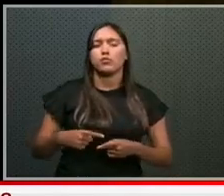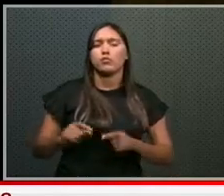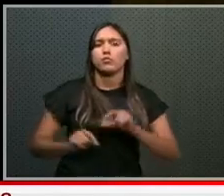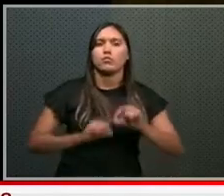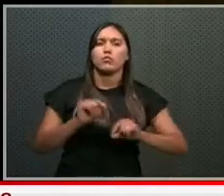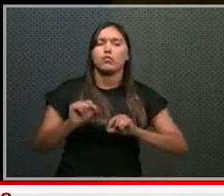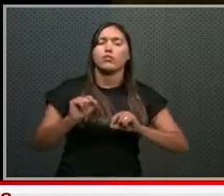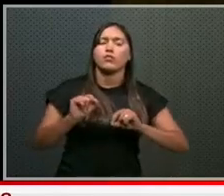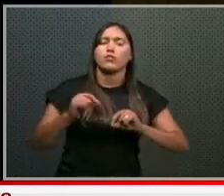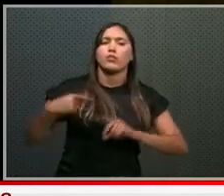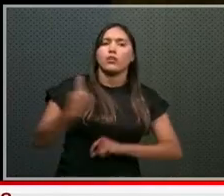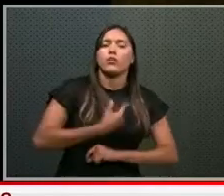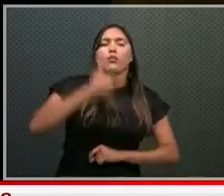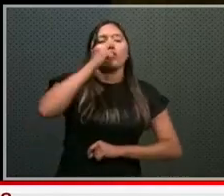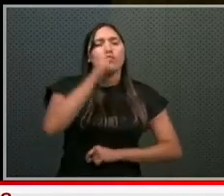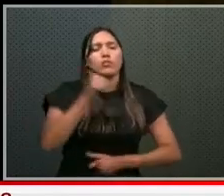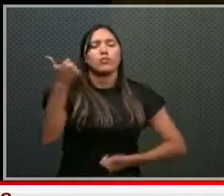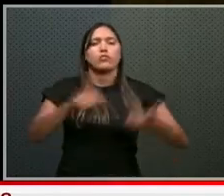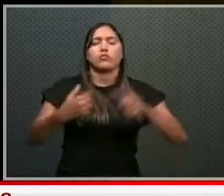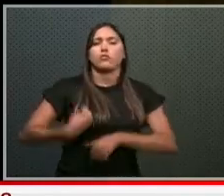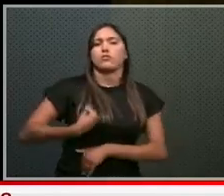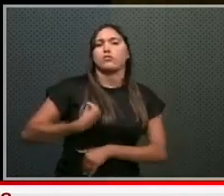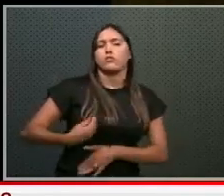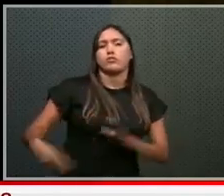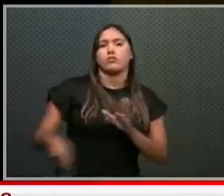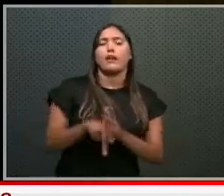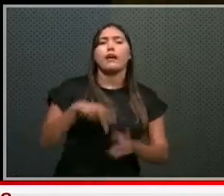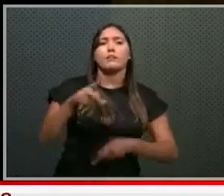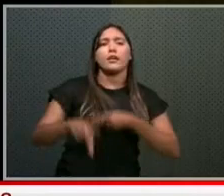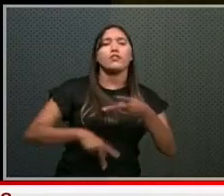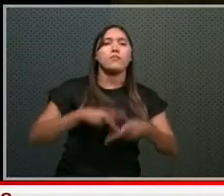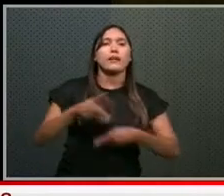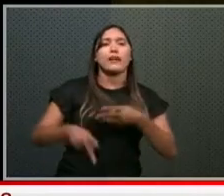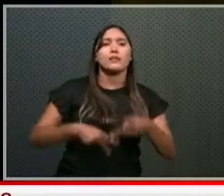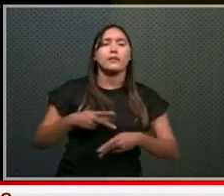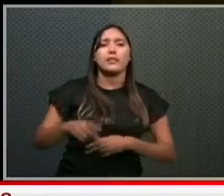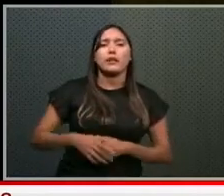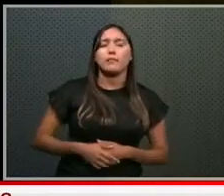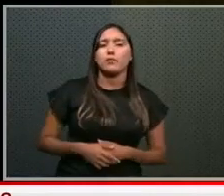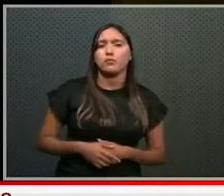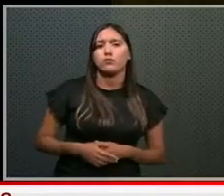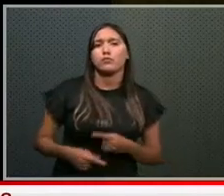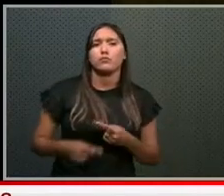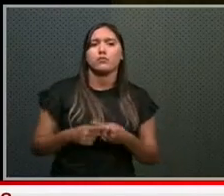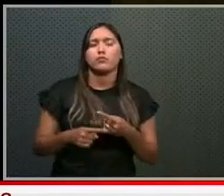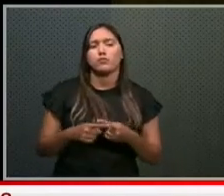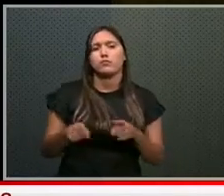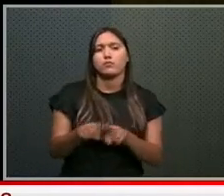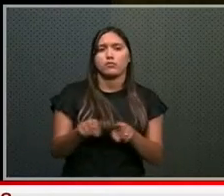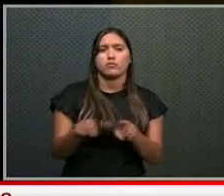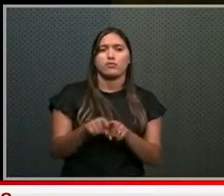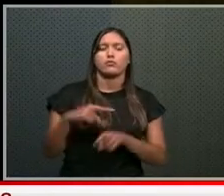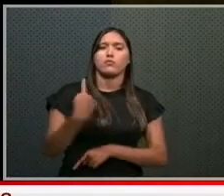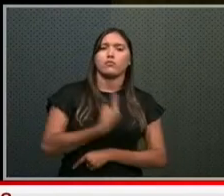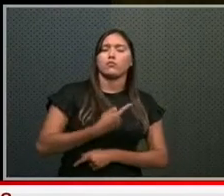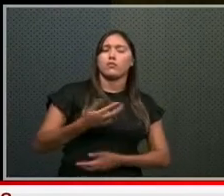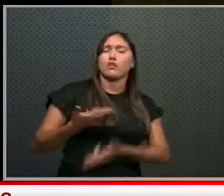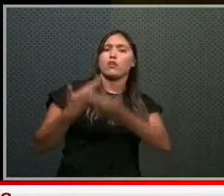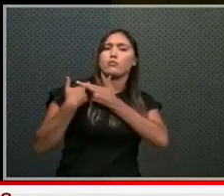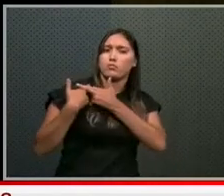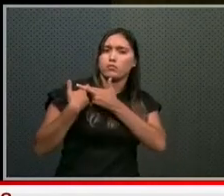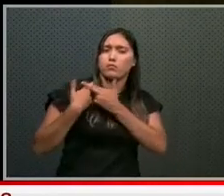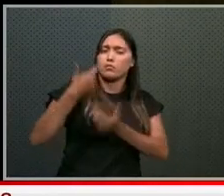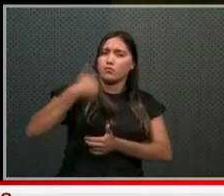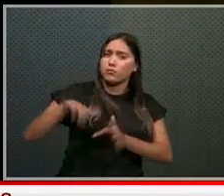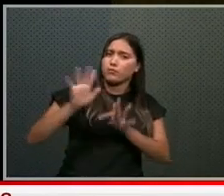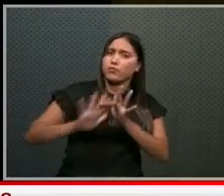que possamos dar qualidade de vida para o nosso povo mas quero parabenizar e dizer da nossa responsabilidade enquanto